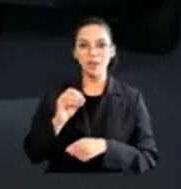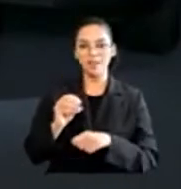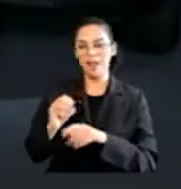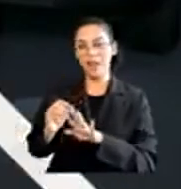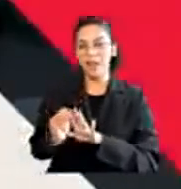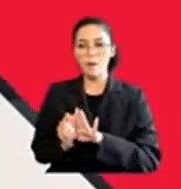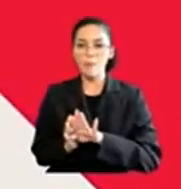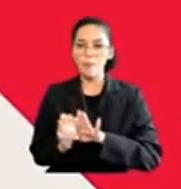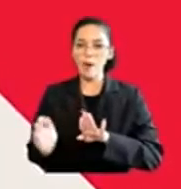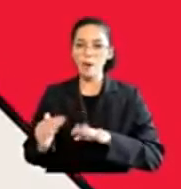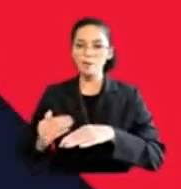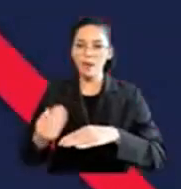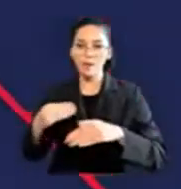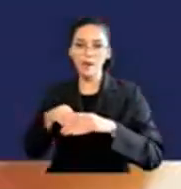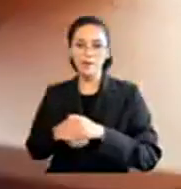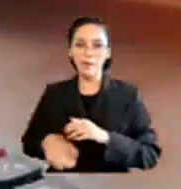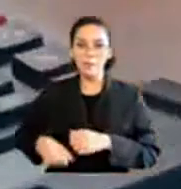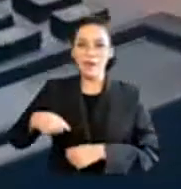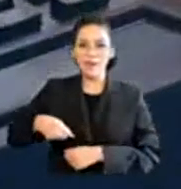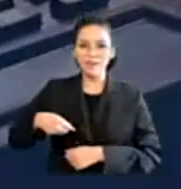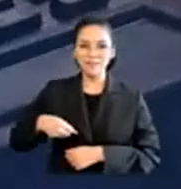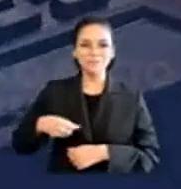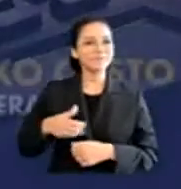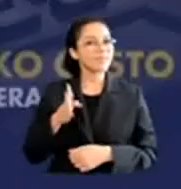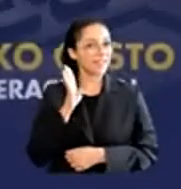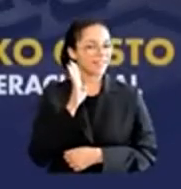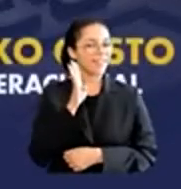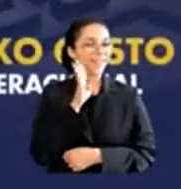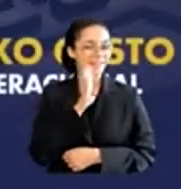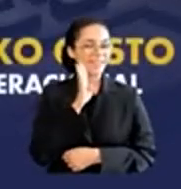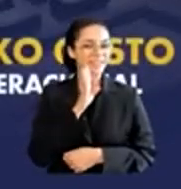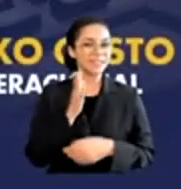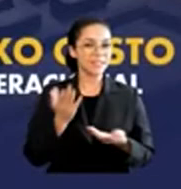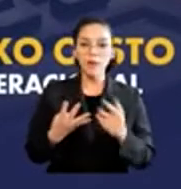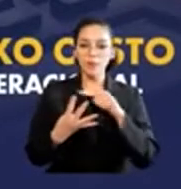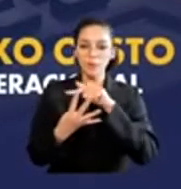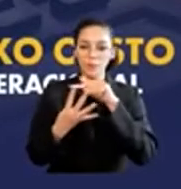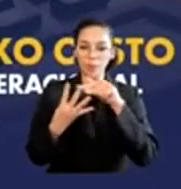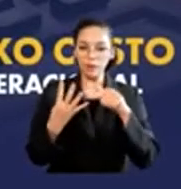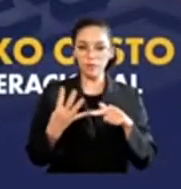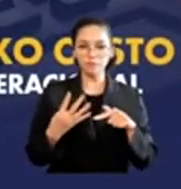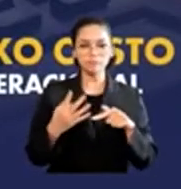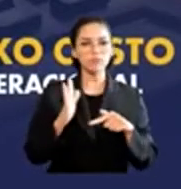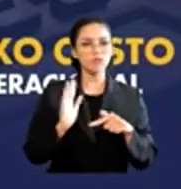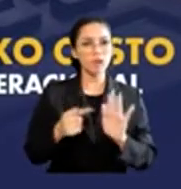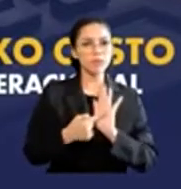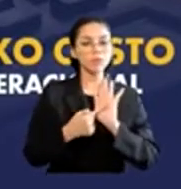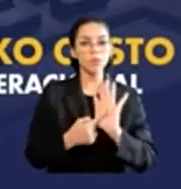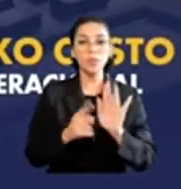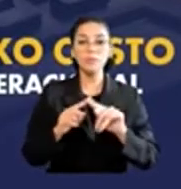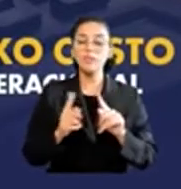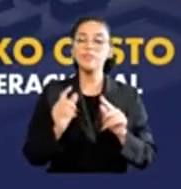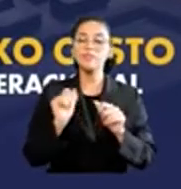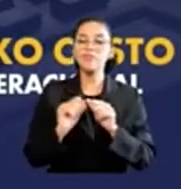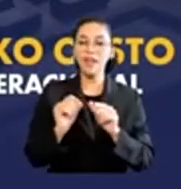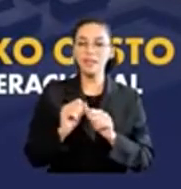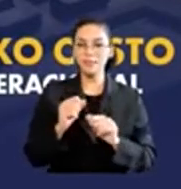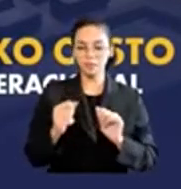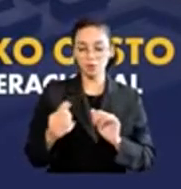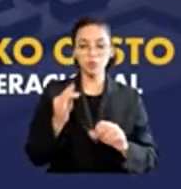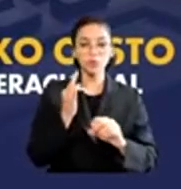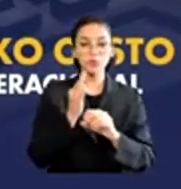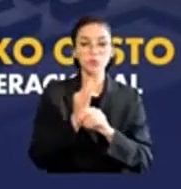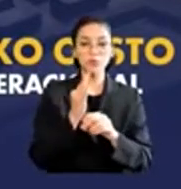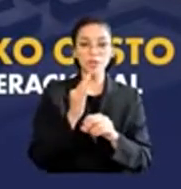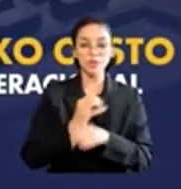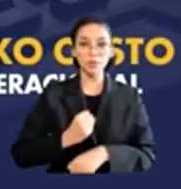Vamos detalhar agora os 4 pilares que o Zola apresentou e que fazem do novo Fiat Scudo o melhor